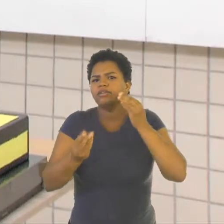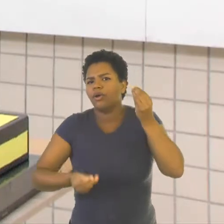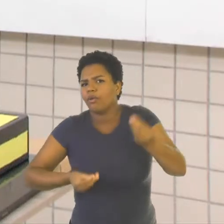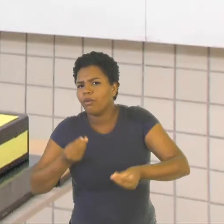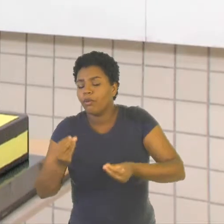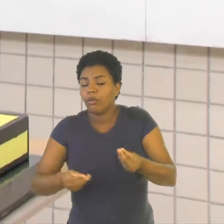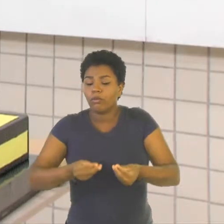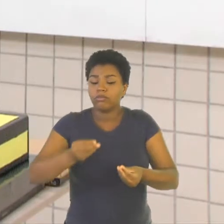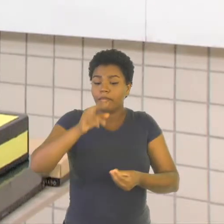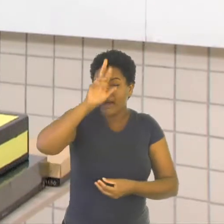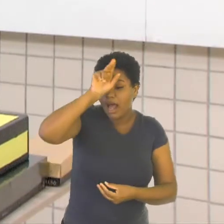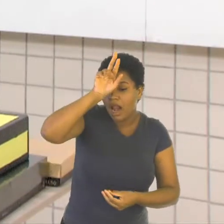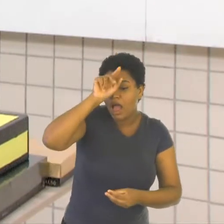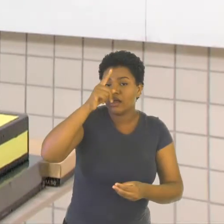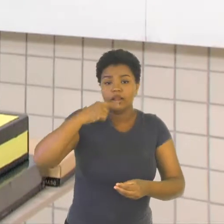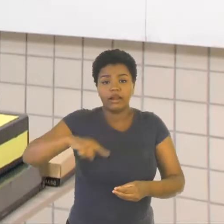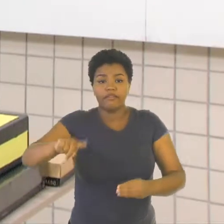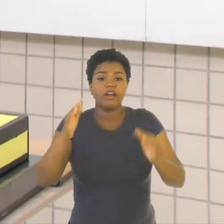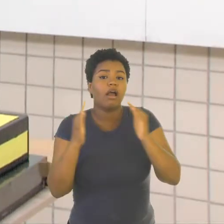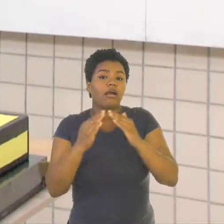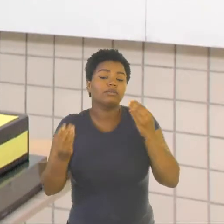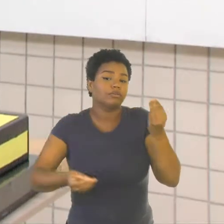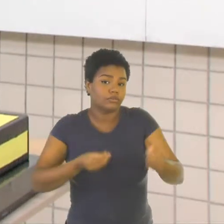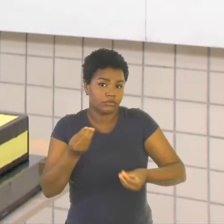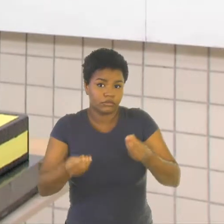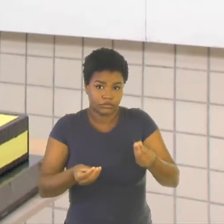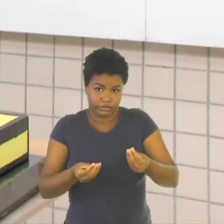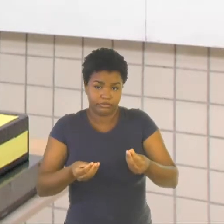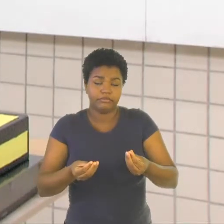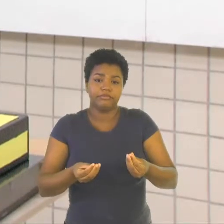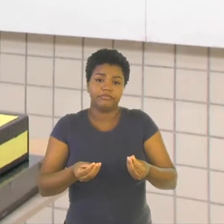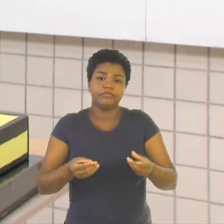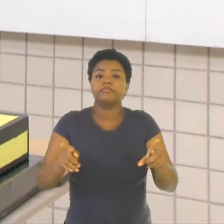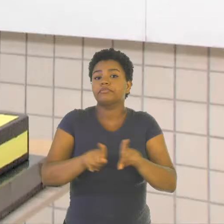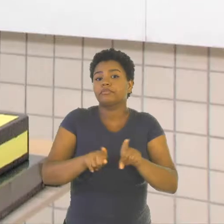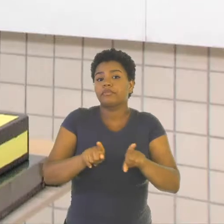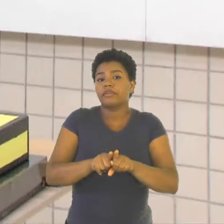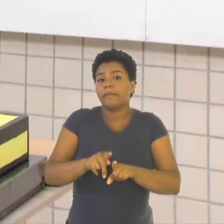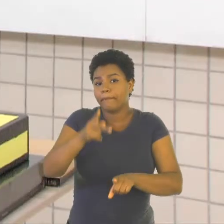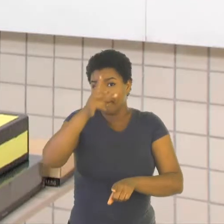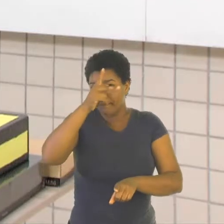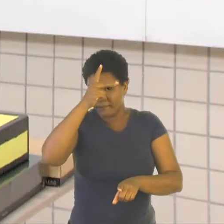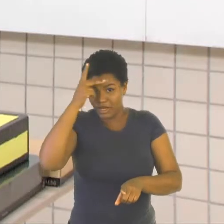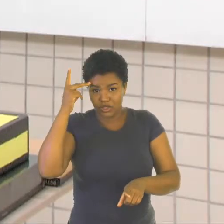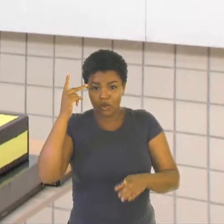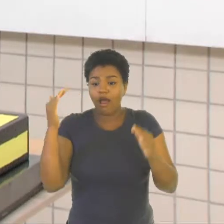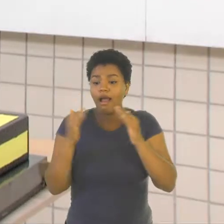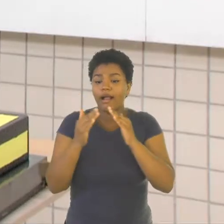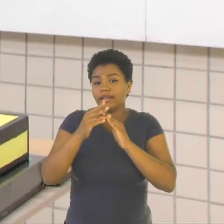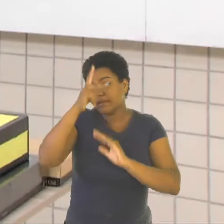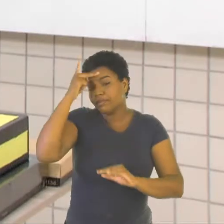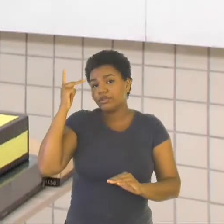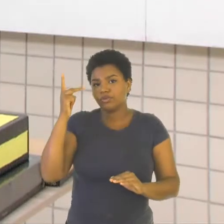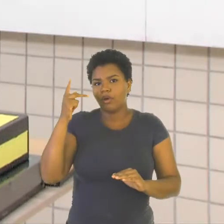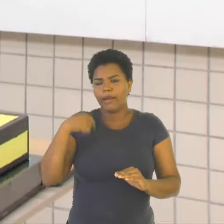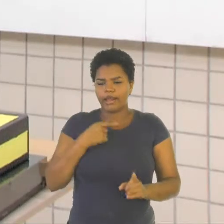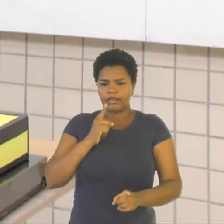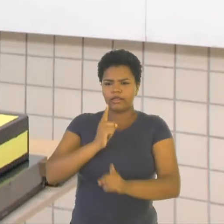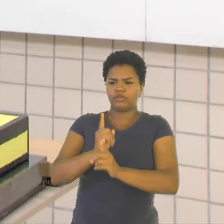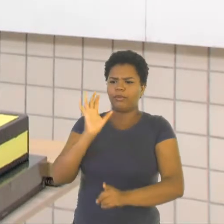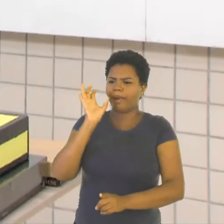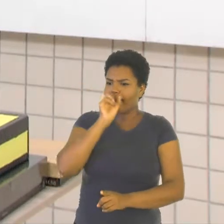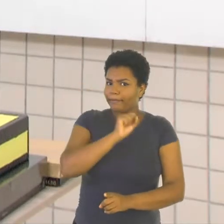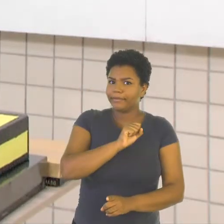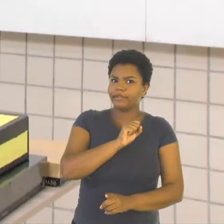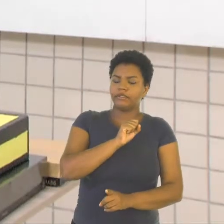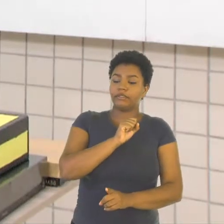do elefante? E ficou sem falar como que era a casa de gente, porque ele fala e descobri de repente que não